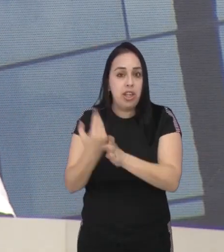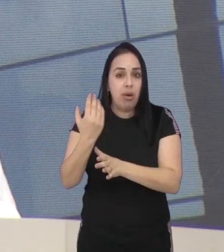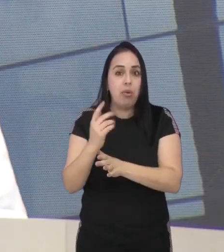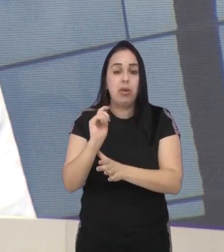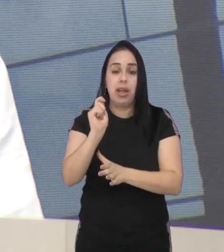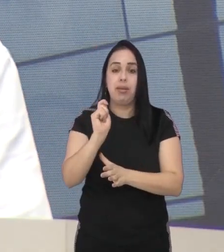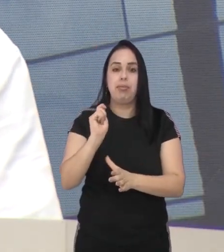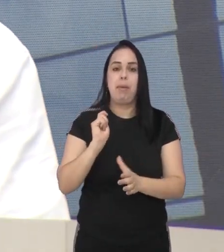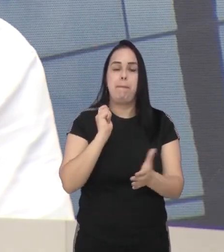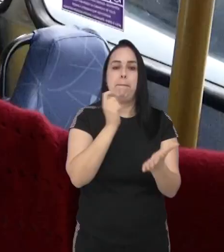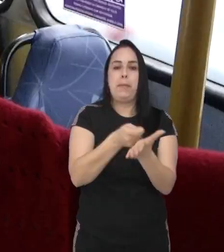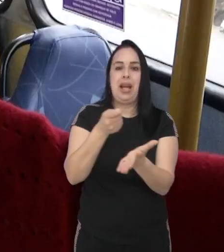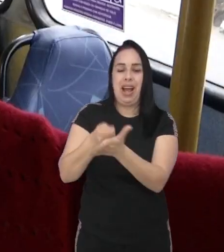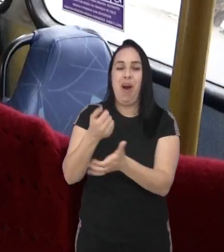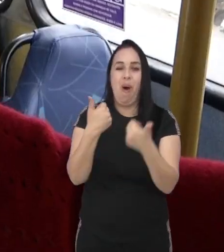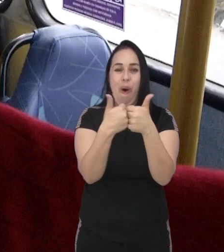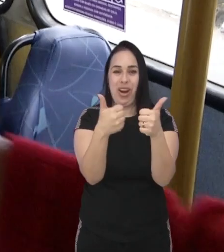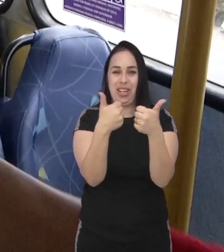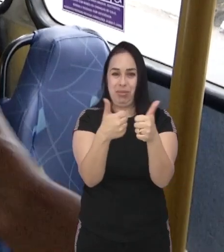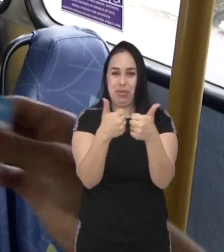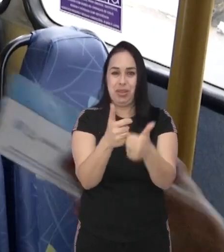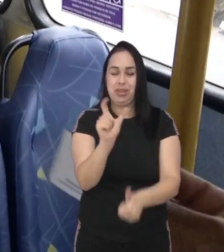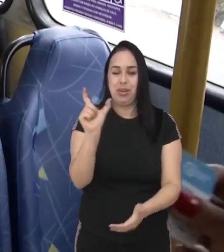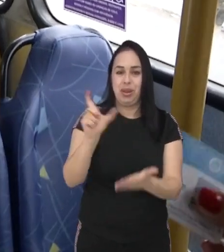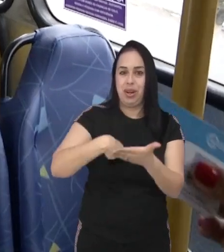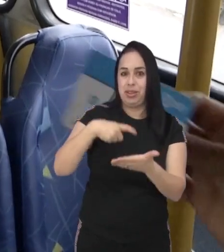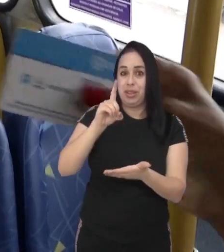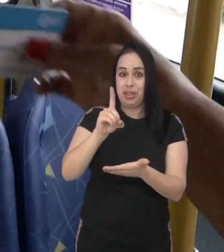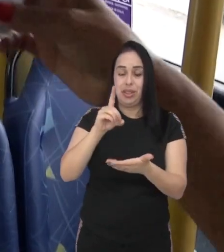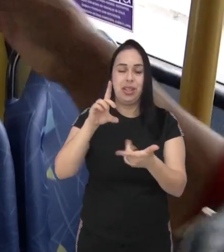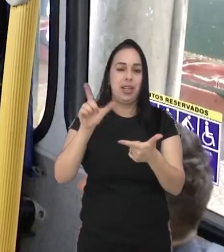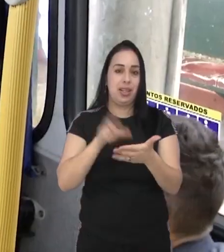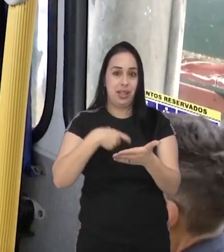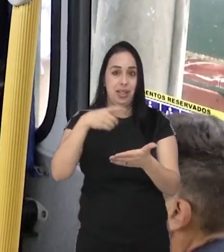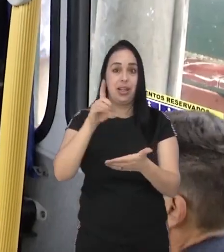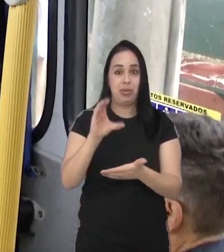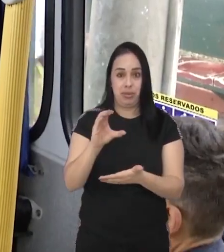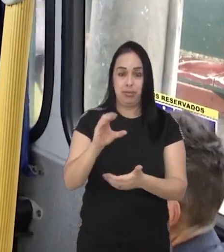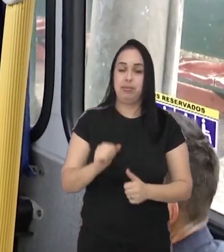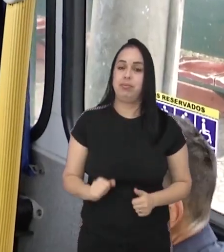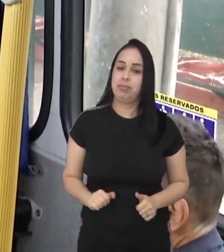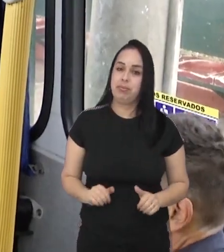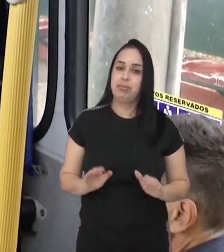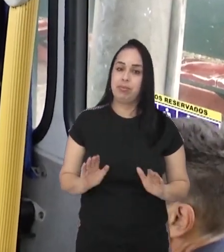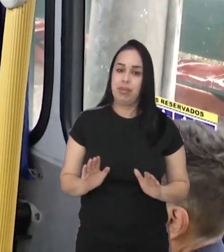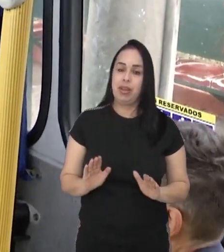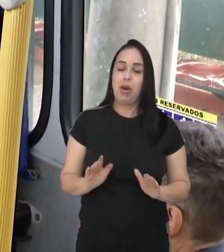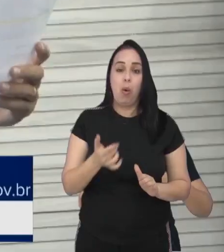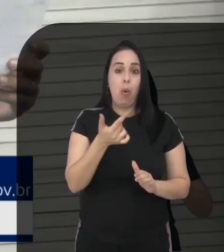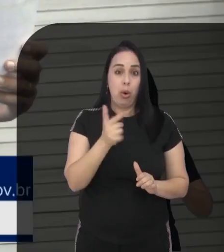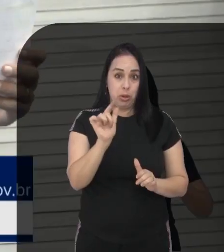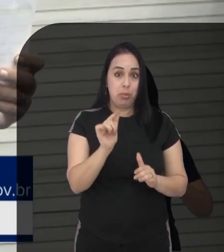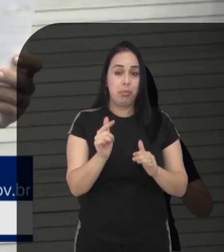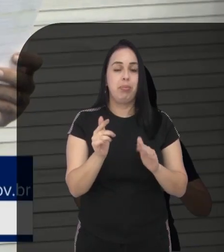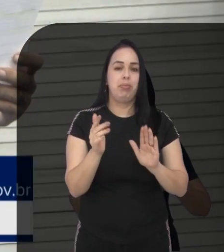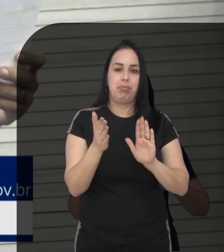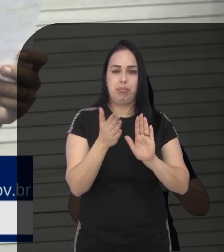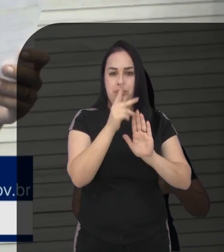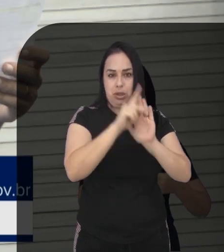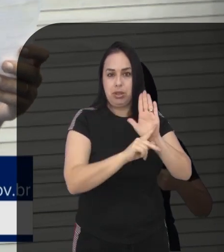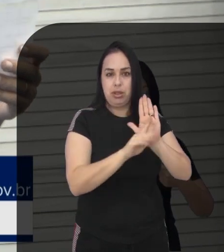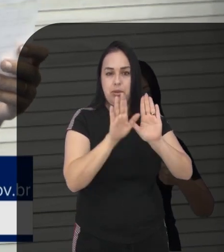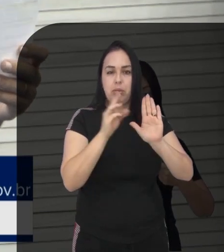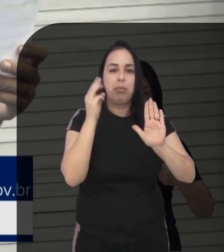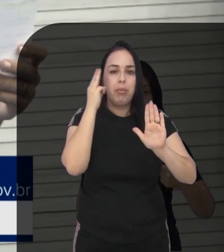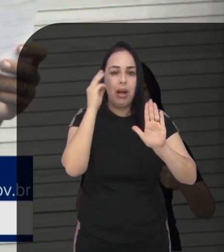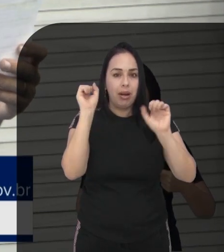a implantar um programa para pagamento da passagem do transporte público com cartão de débito e crédito. Marcão ainda é